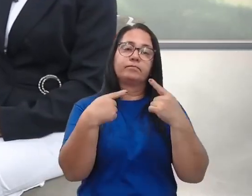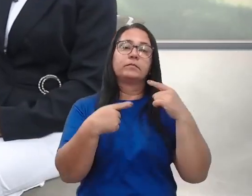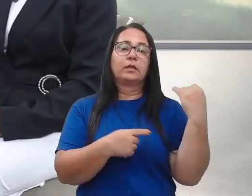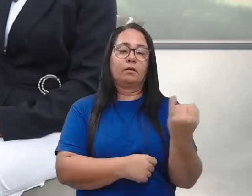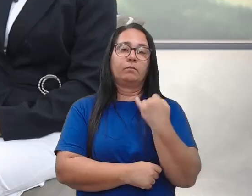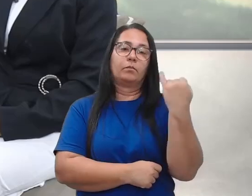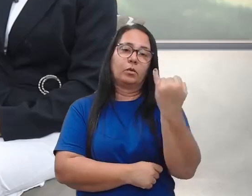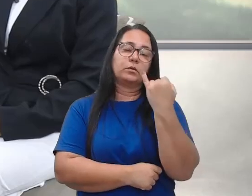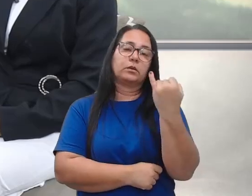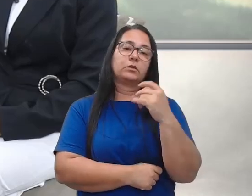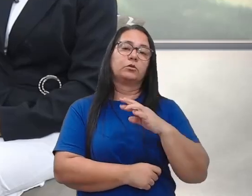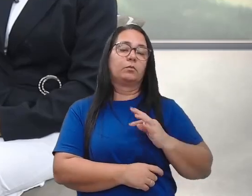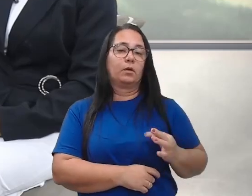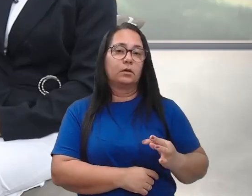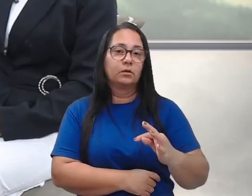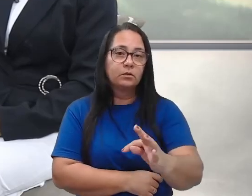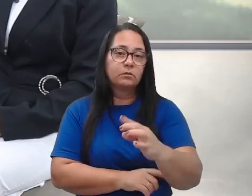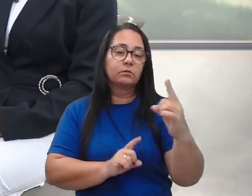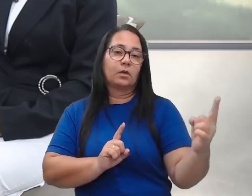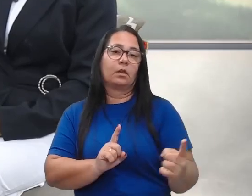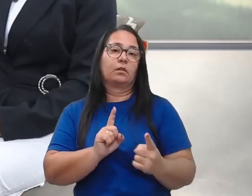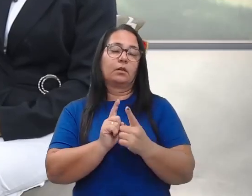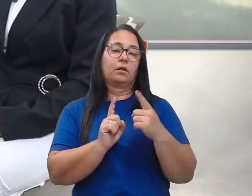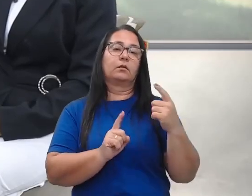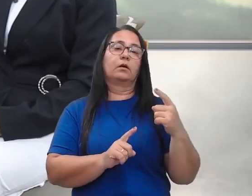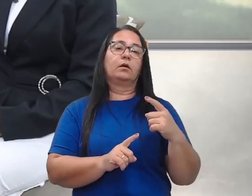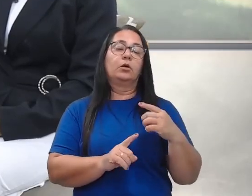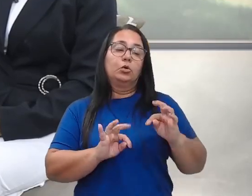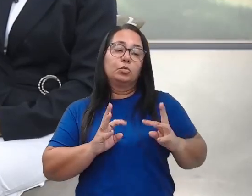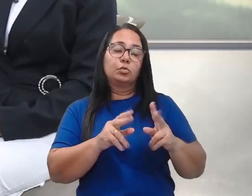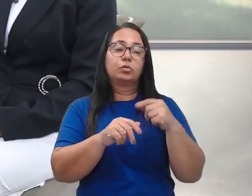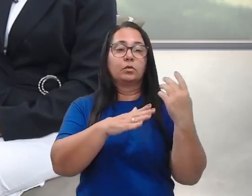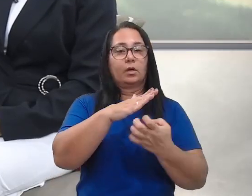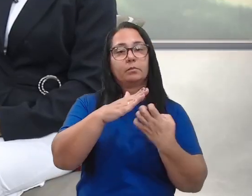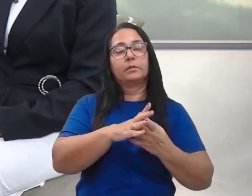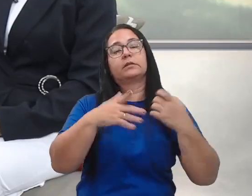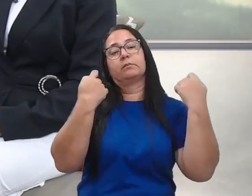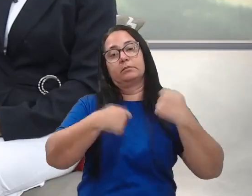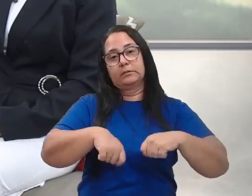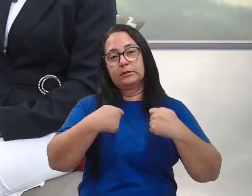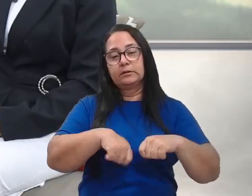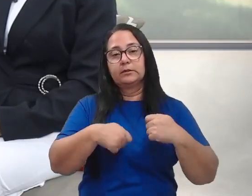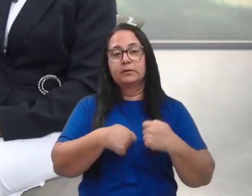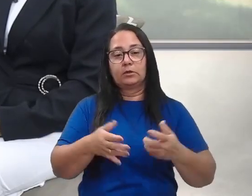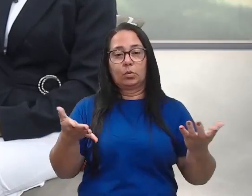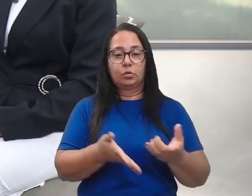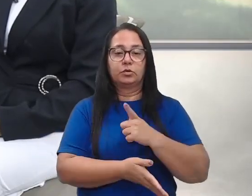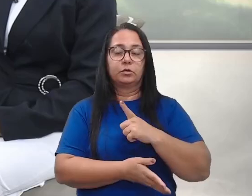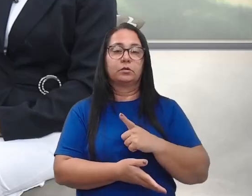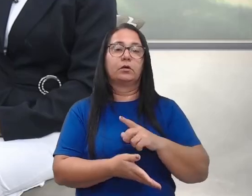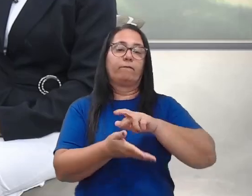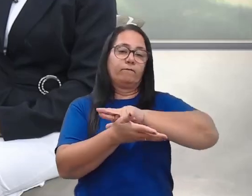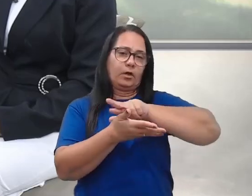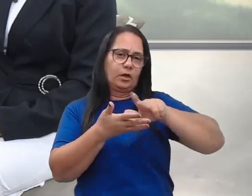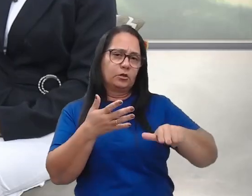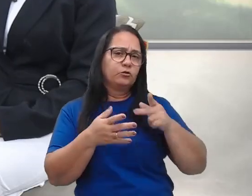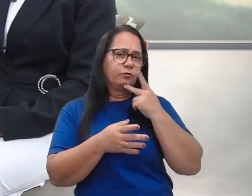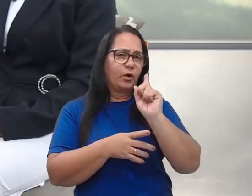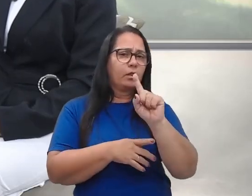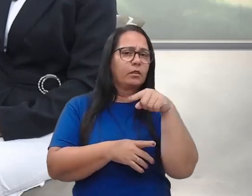tecnologias atendam às necessidades das empresas. Hoje a gente tem vários, uma coisa que talvez a gente fale um pouquinho melhor depois ou na próxima